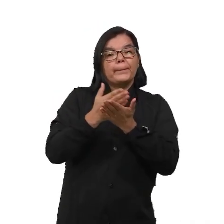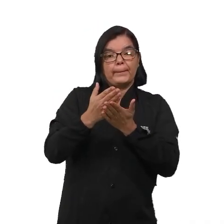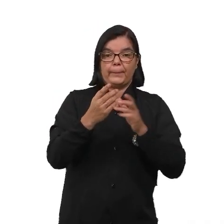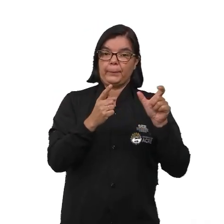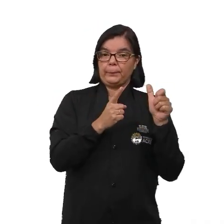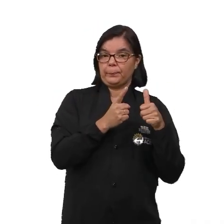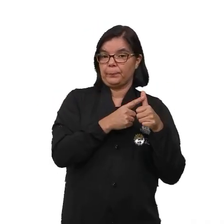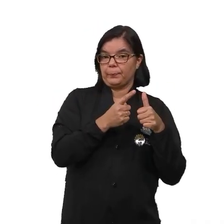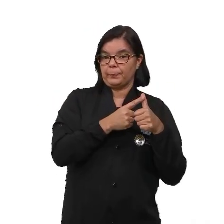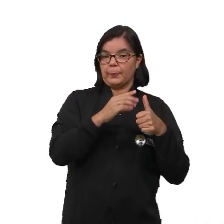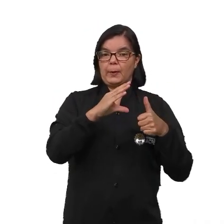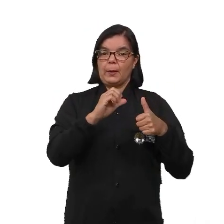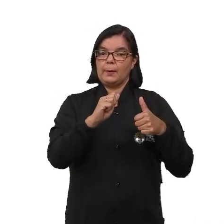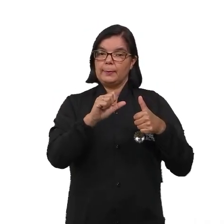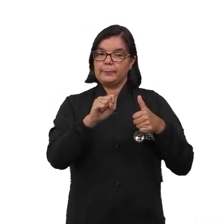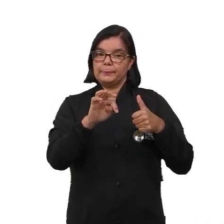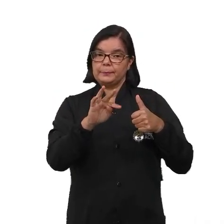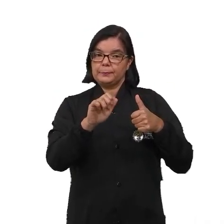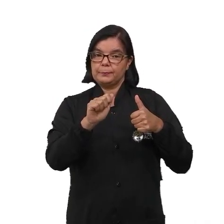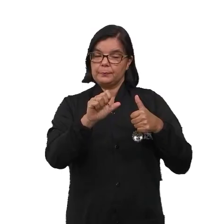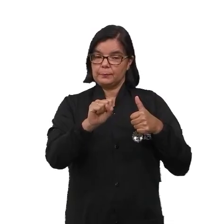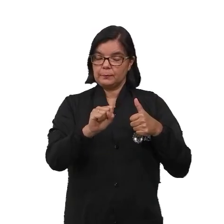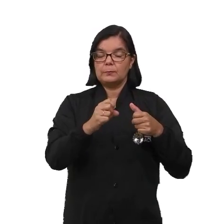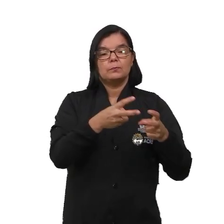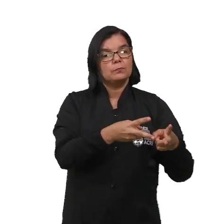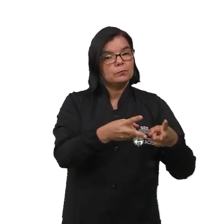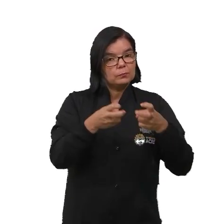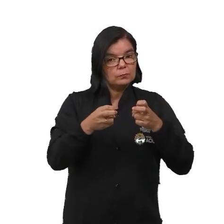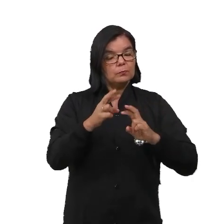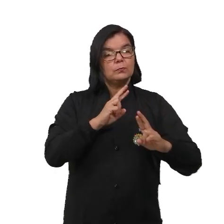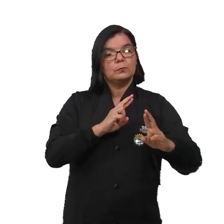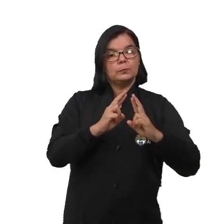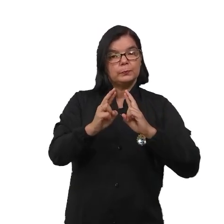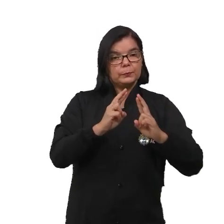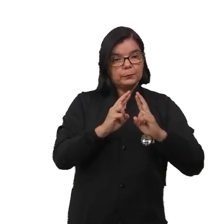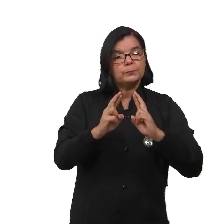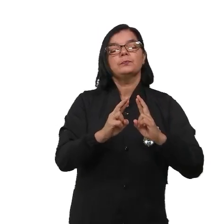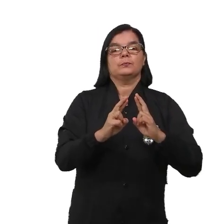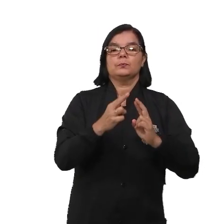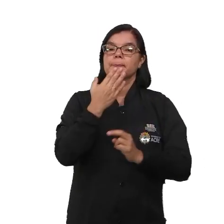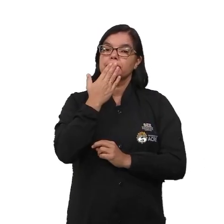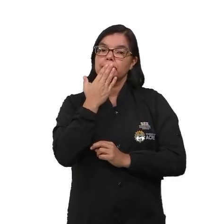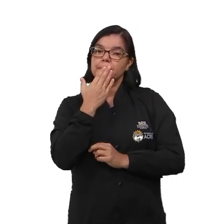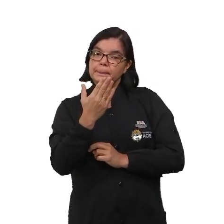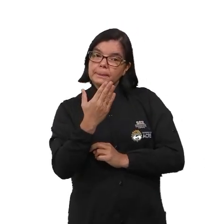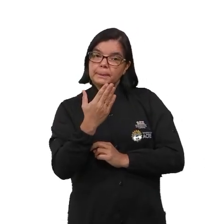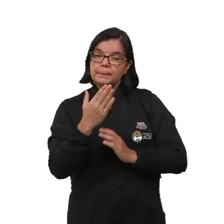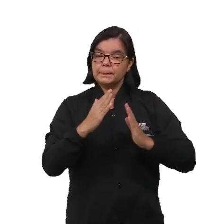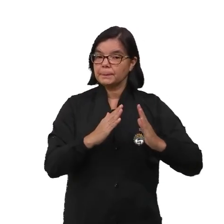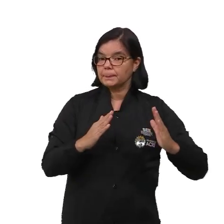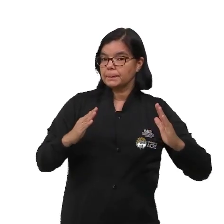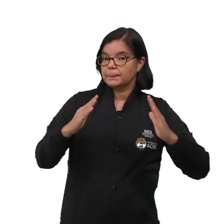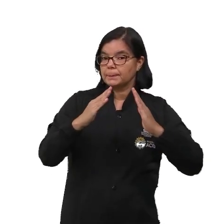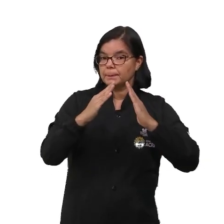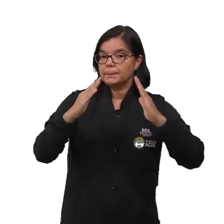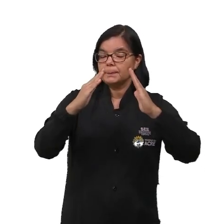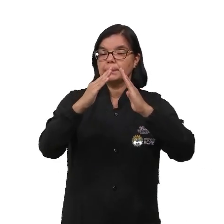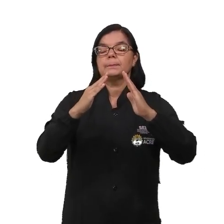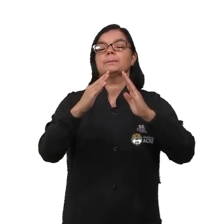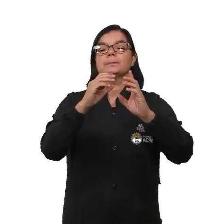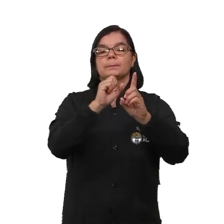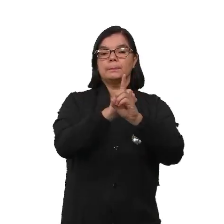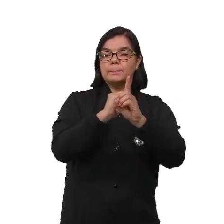pelas castas. Percebam que, em relação ao tipo de extrato castas, que,